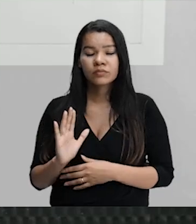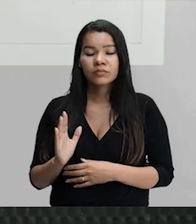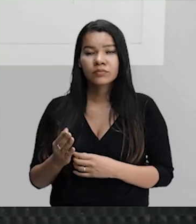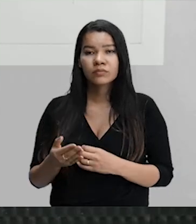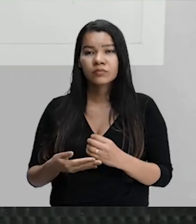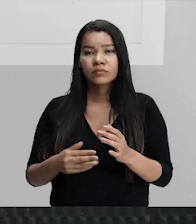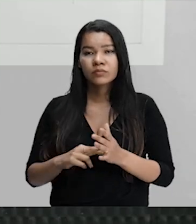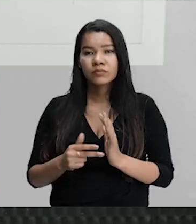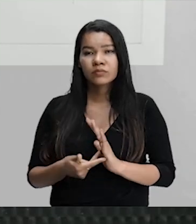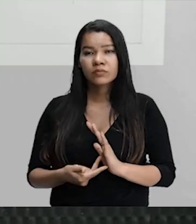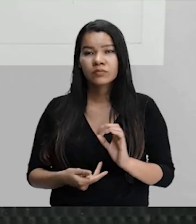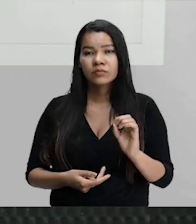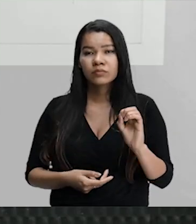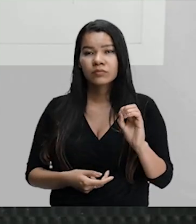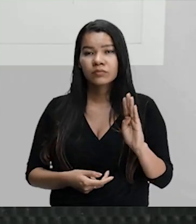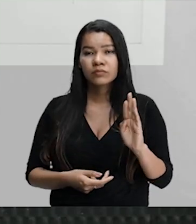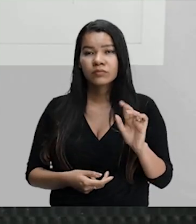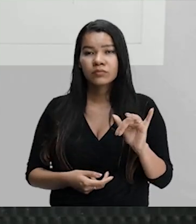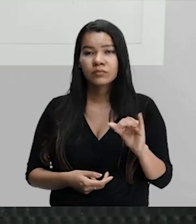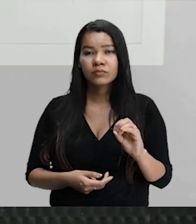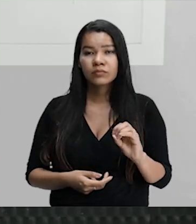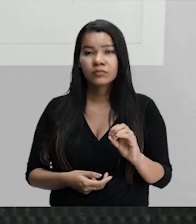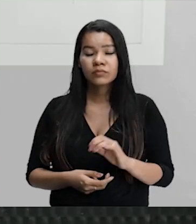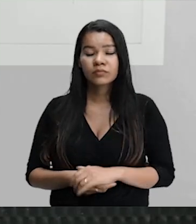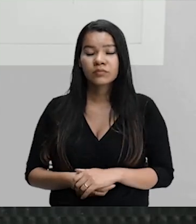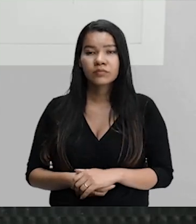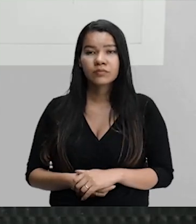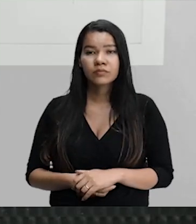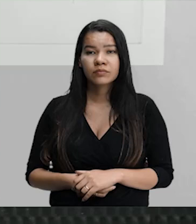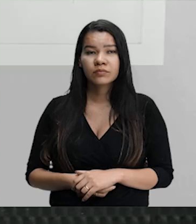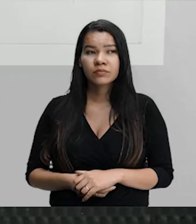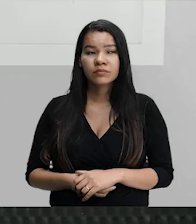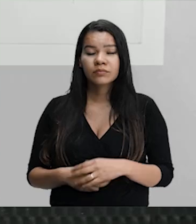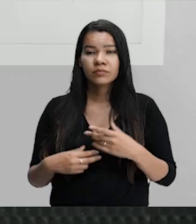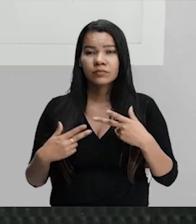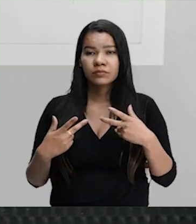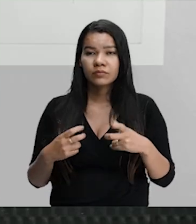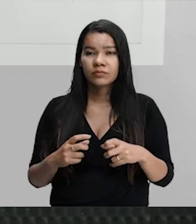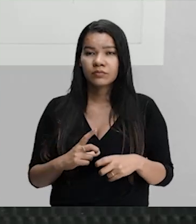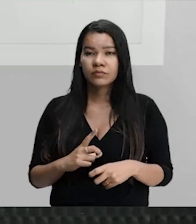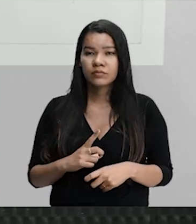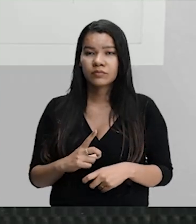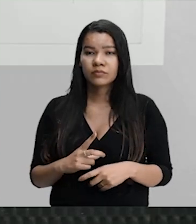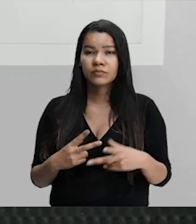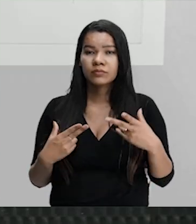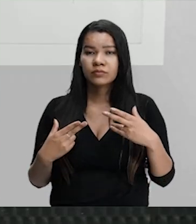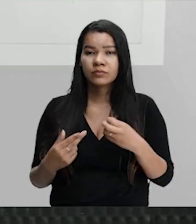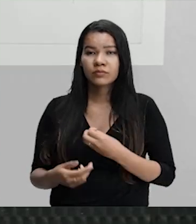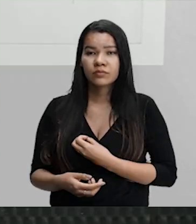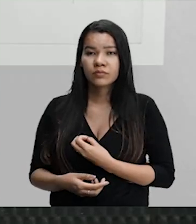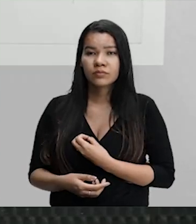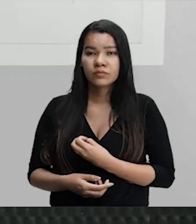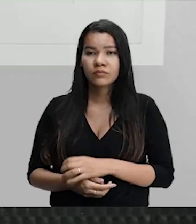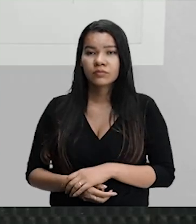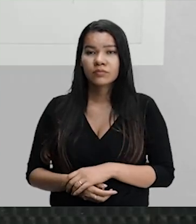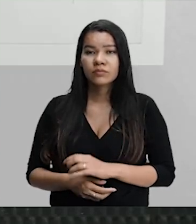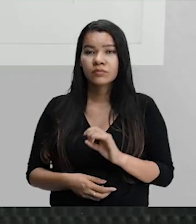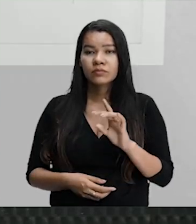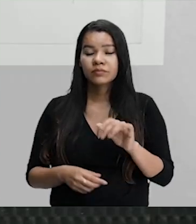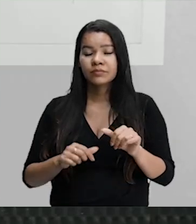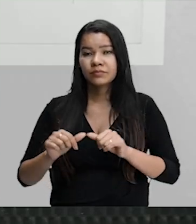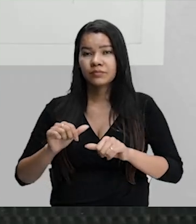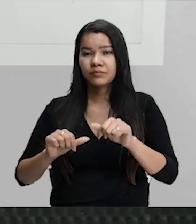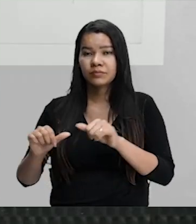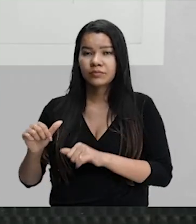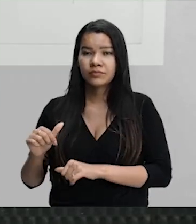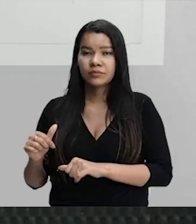né? Ok? Então, certo? Percebam que tem o mesmo número, certo? Só muda aí